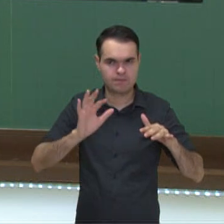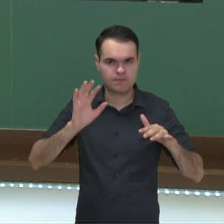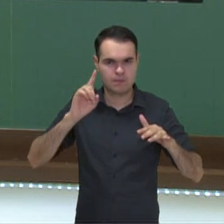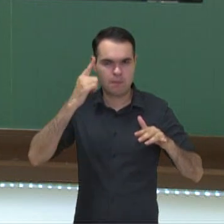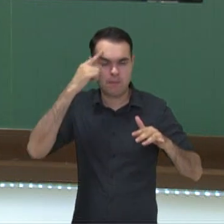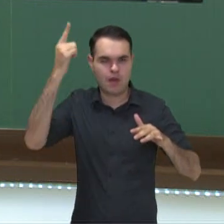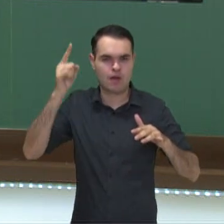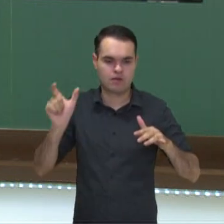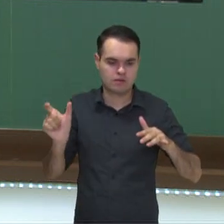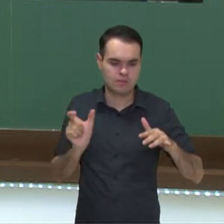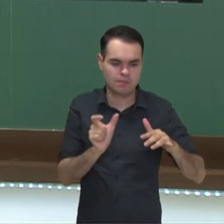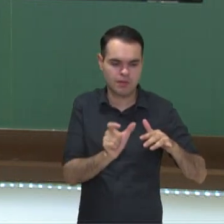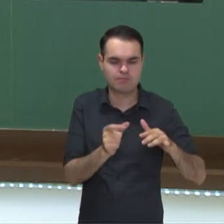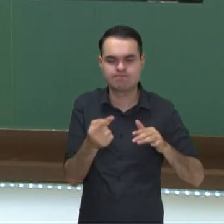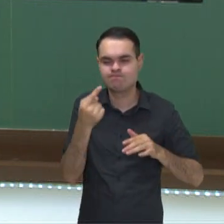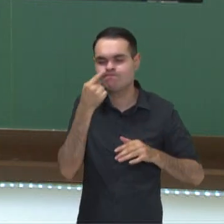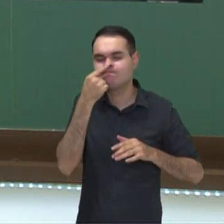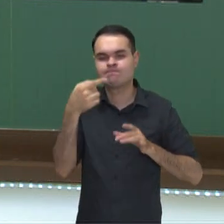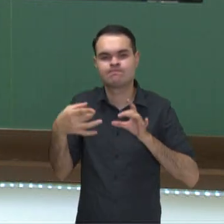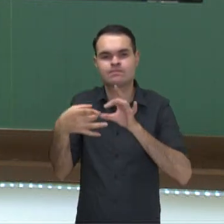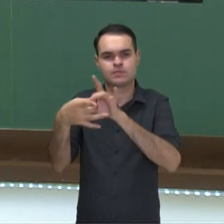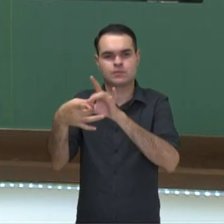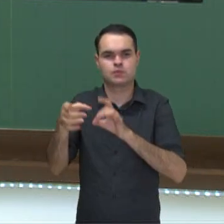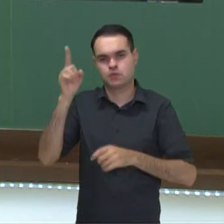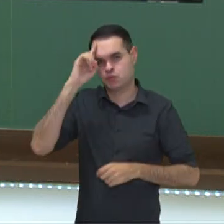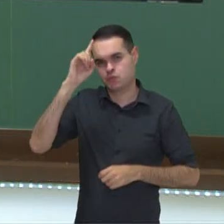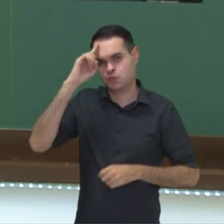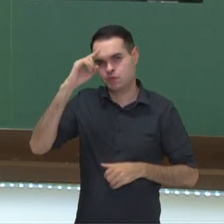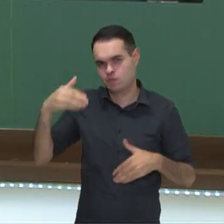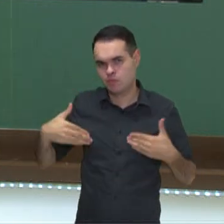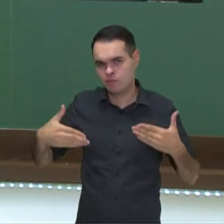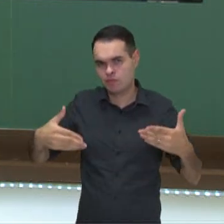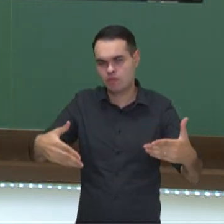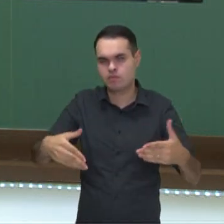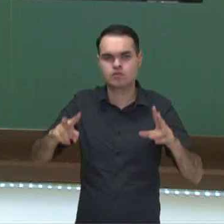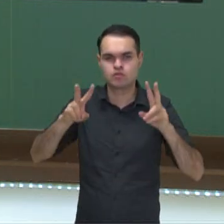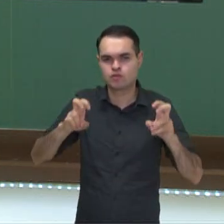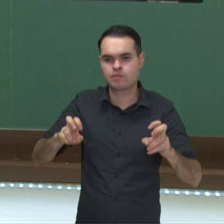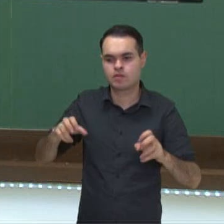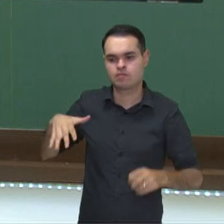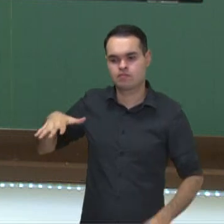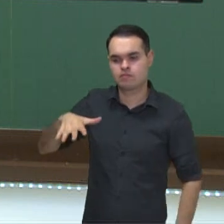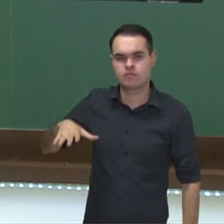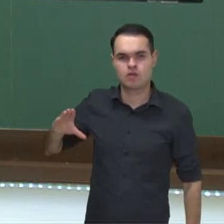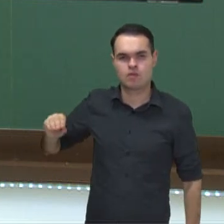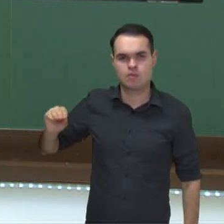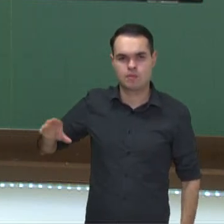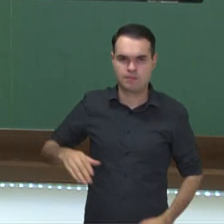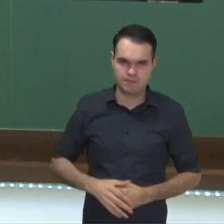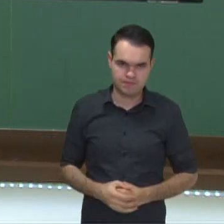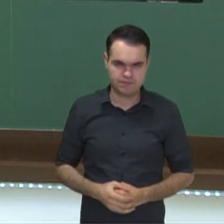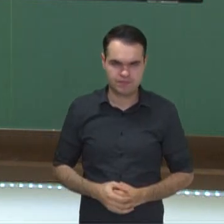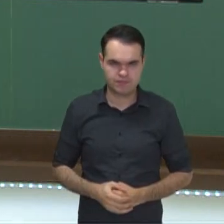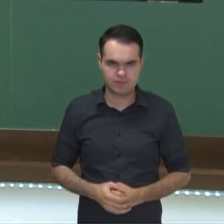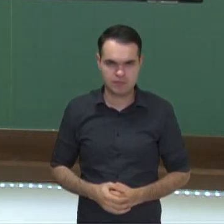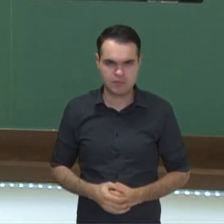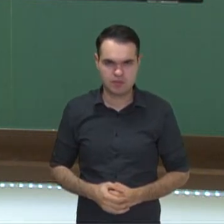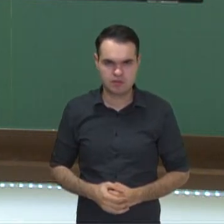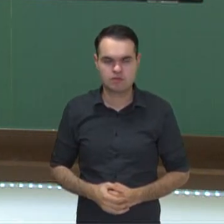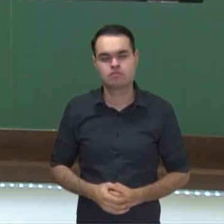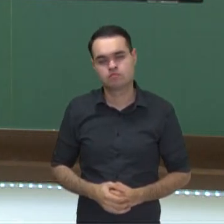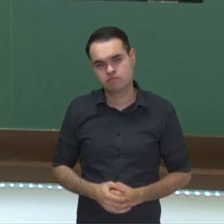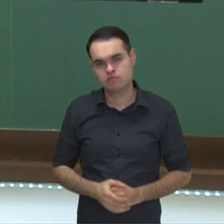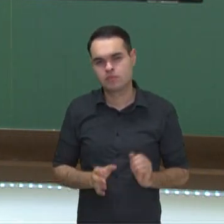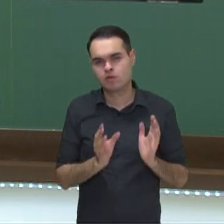mais íntimas aí do nosso dia a dia da oralidade. E, claro, se estamos falando de